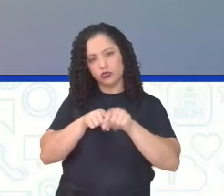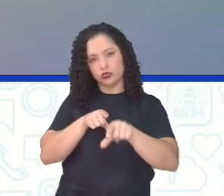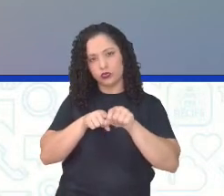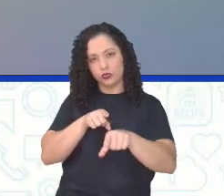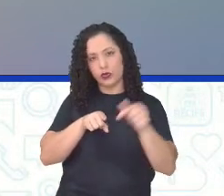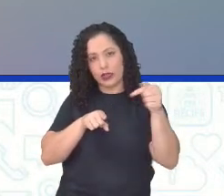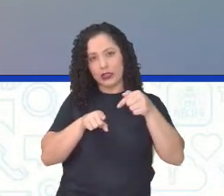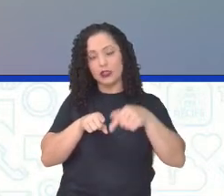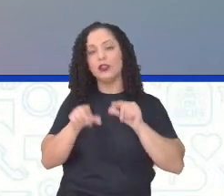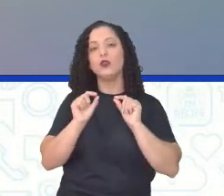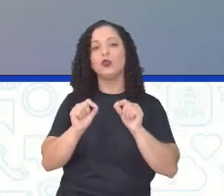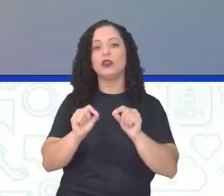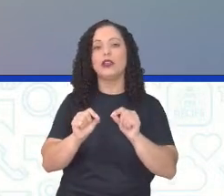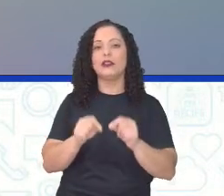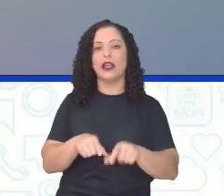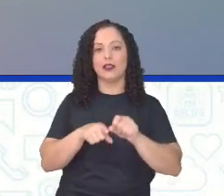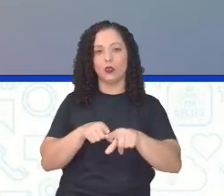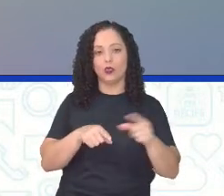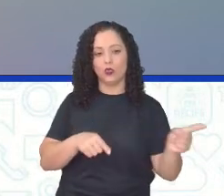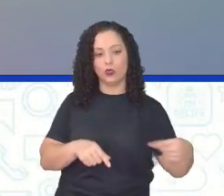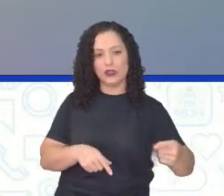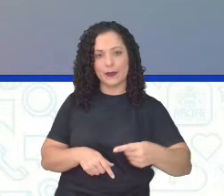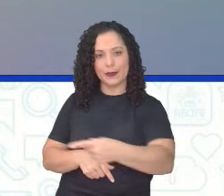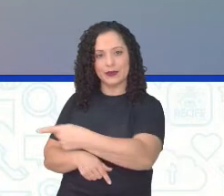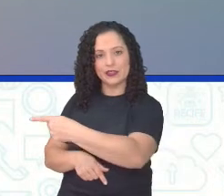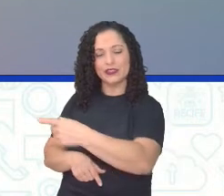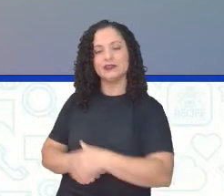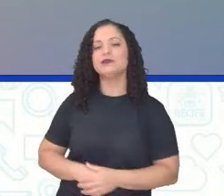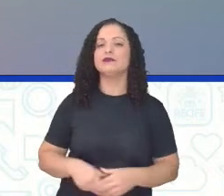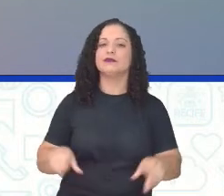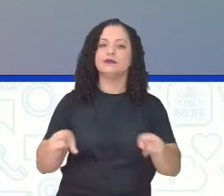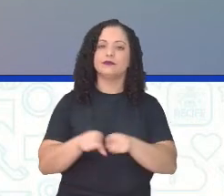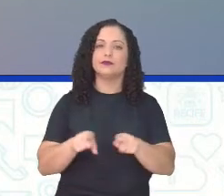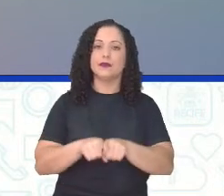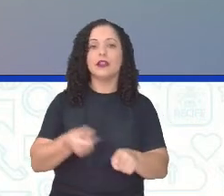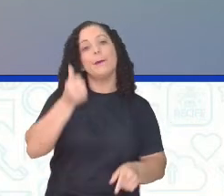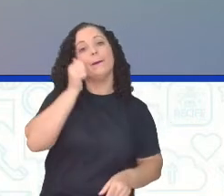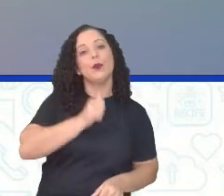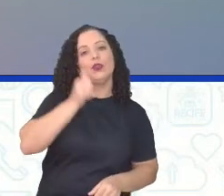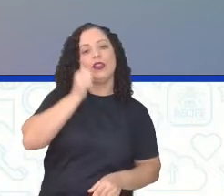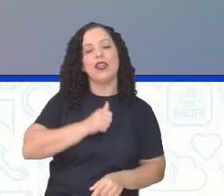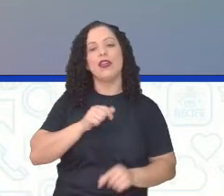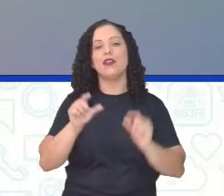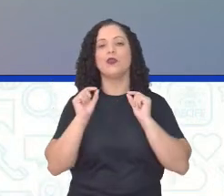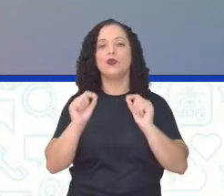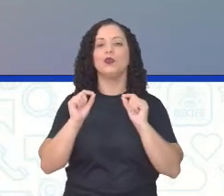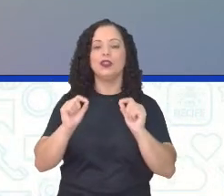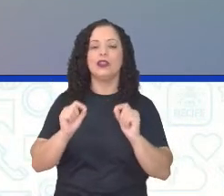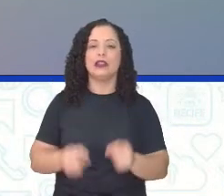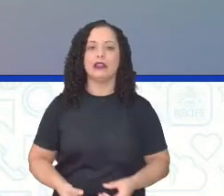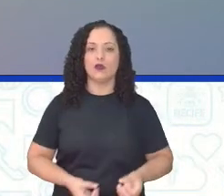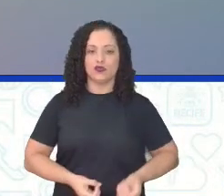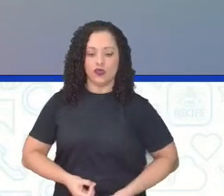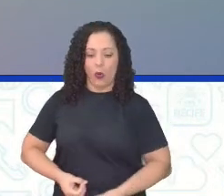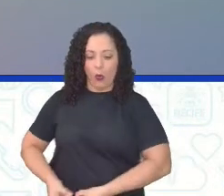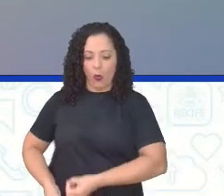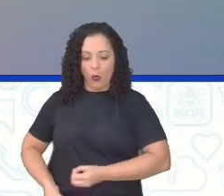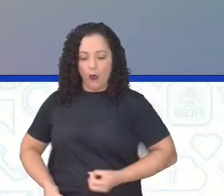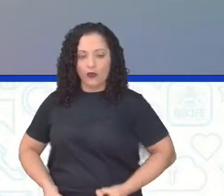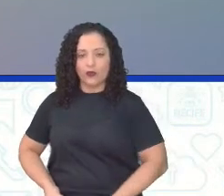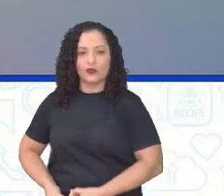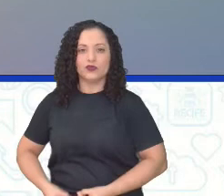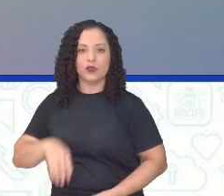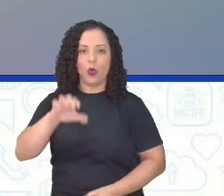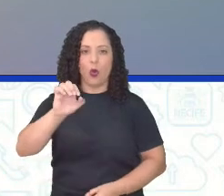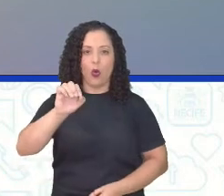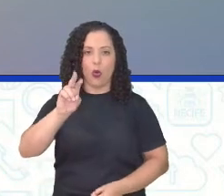onde vai estar presente aí os espermatozoides. E o sistema reprodutor feminino, que funciona para produzir os óvulos, né, ou